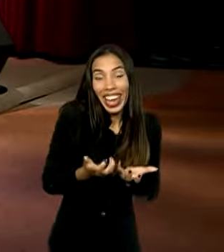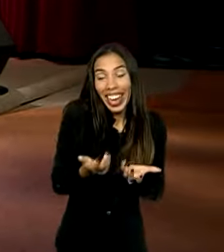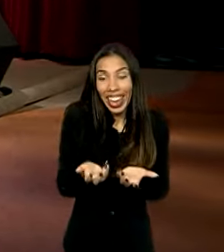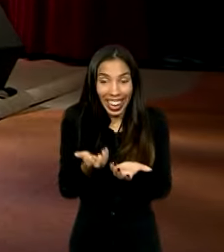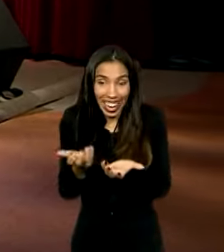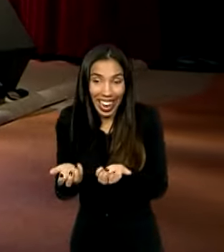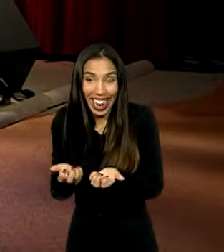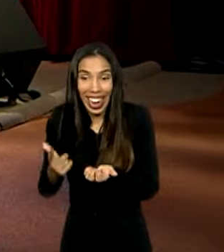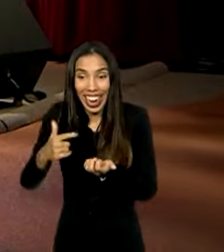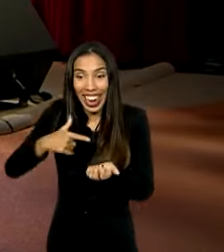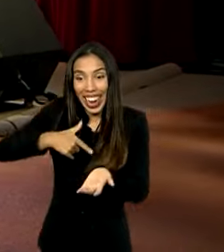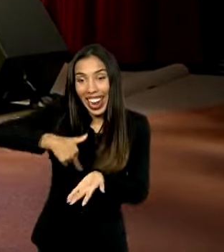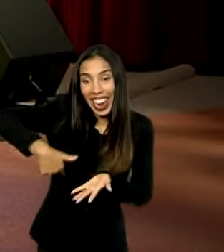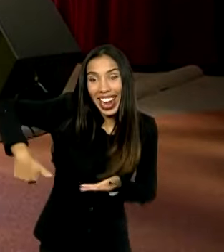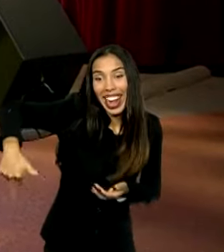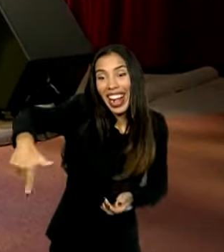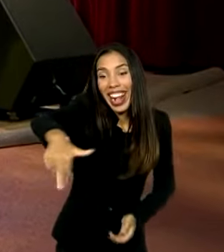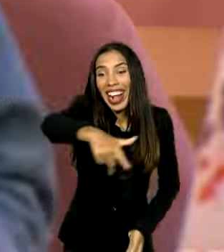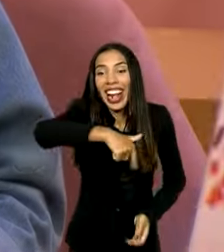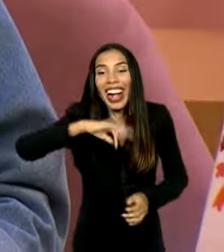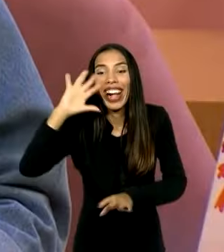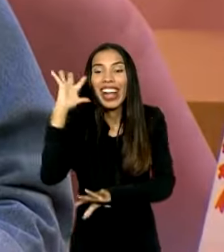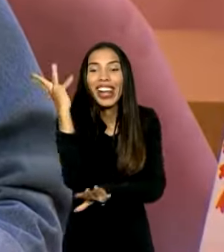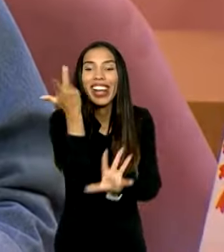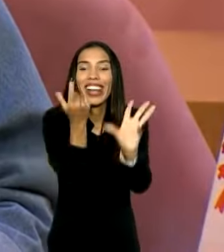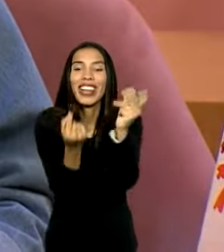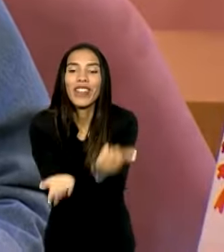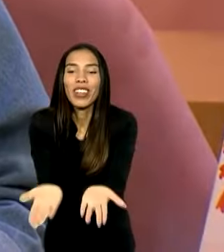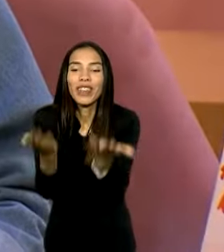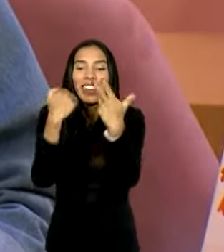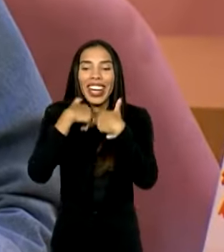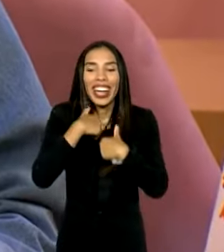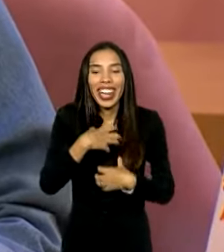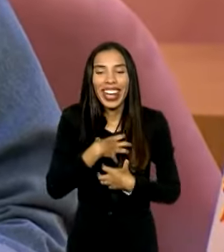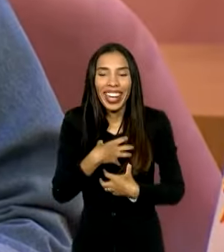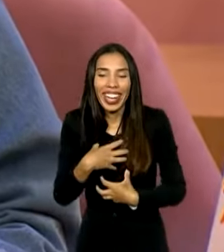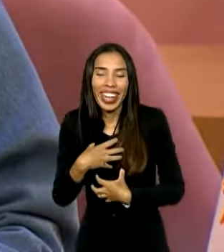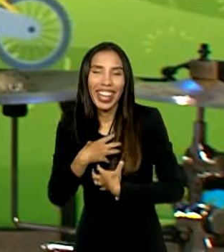mato, mas vive trancado dentro de você.